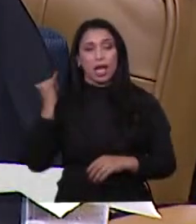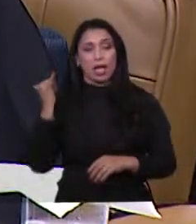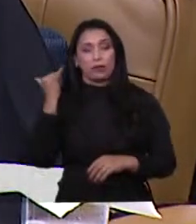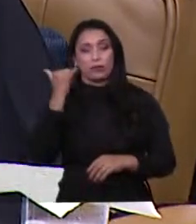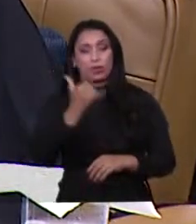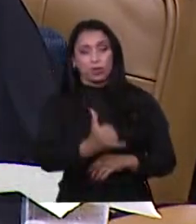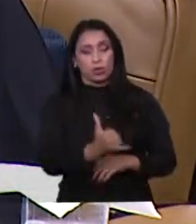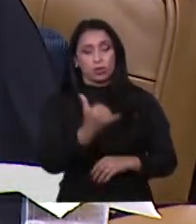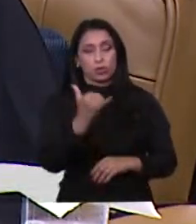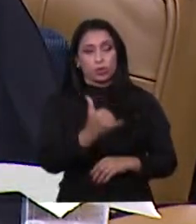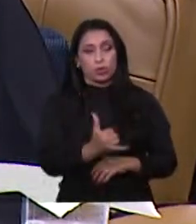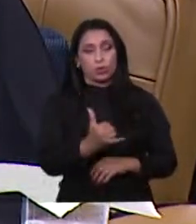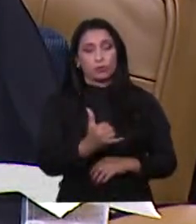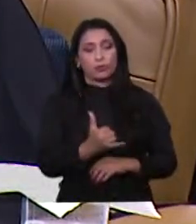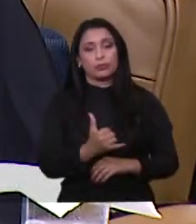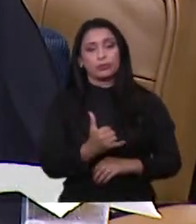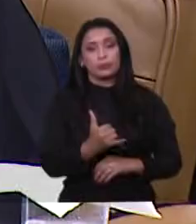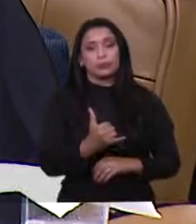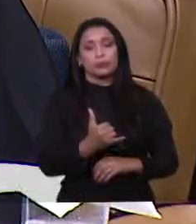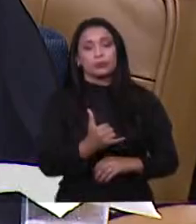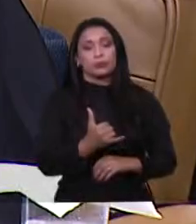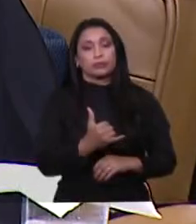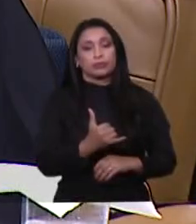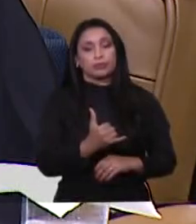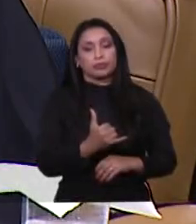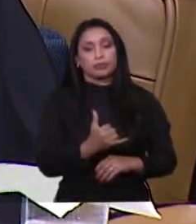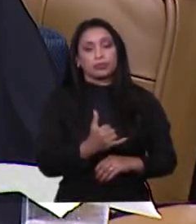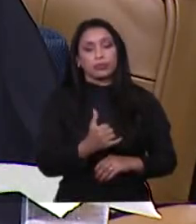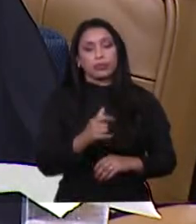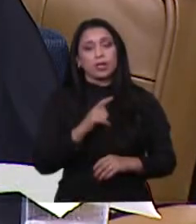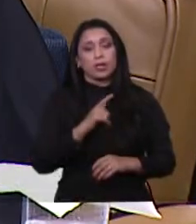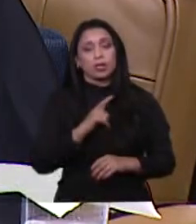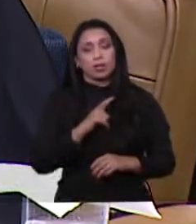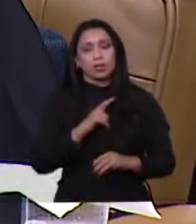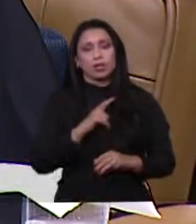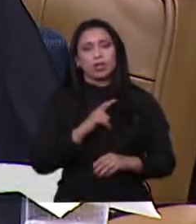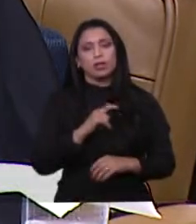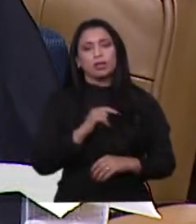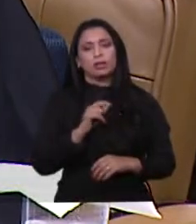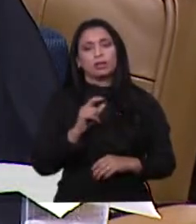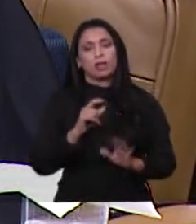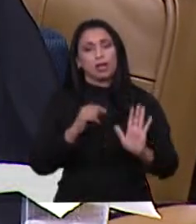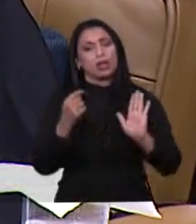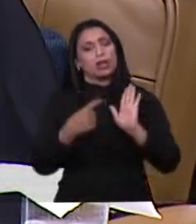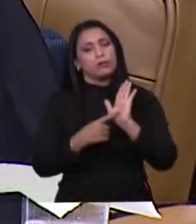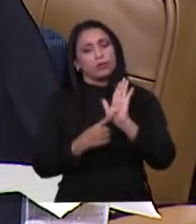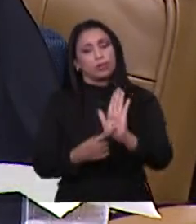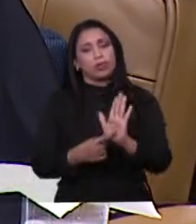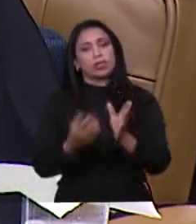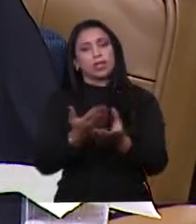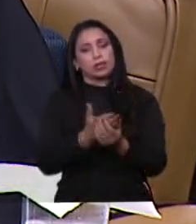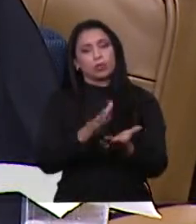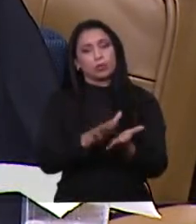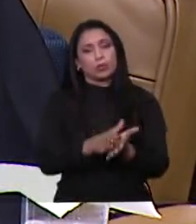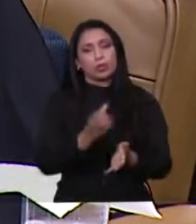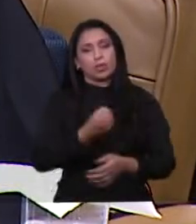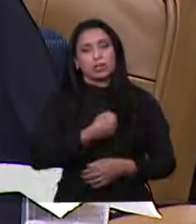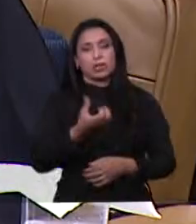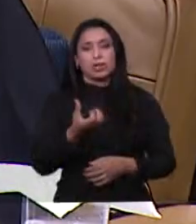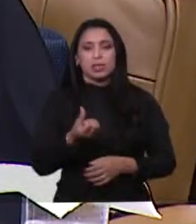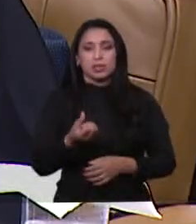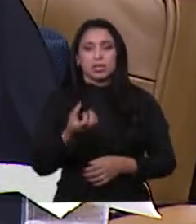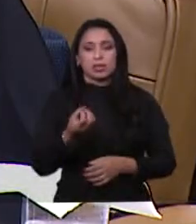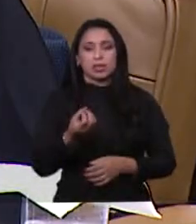na plataforma integrada de ouvidoria e acesso à informação, registrada no processo